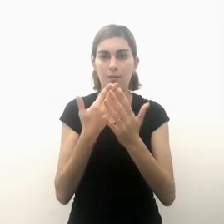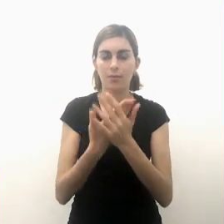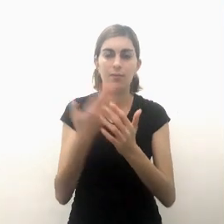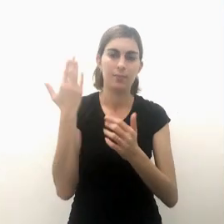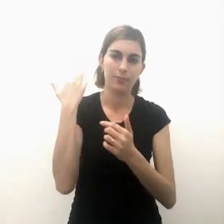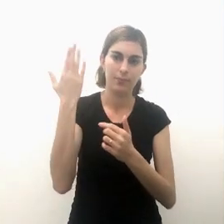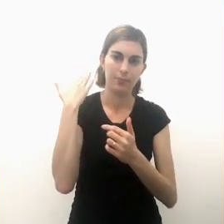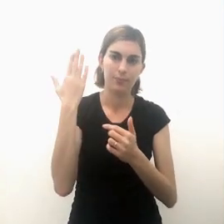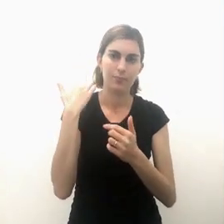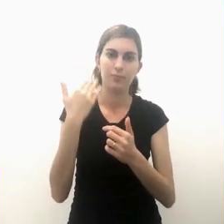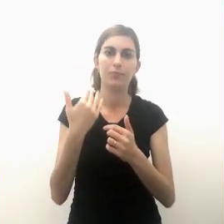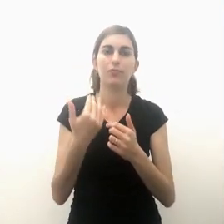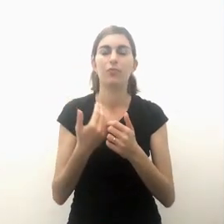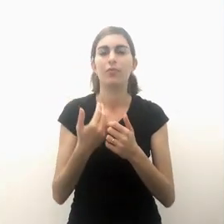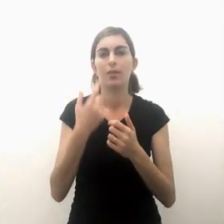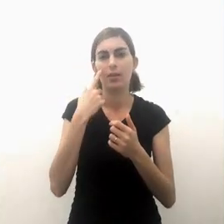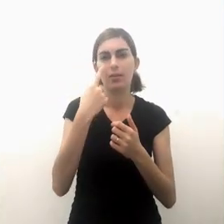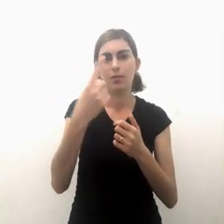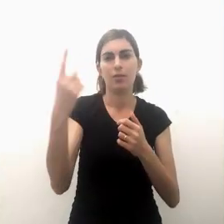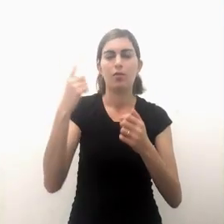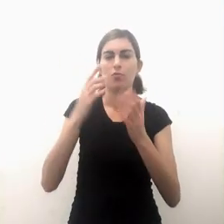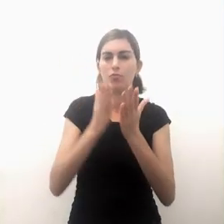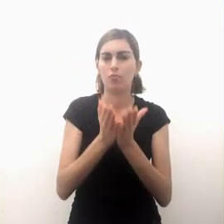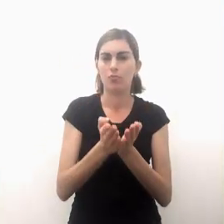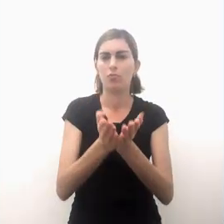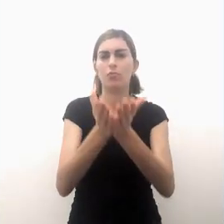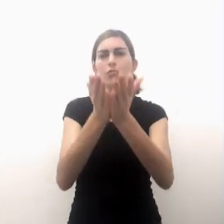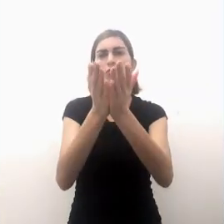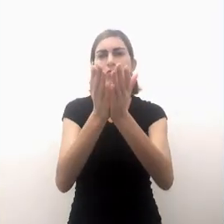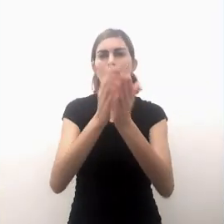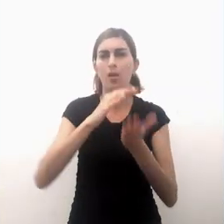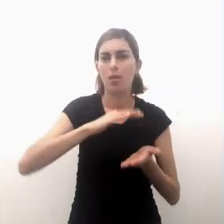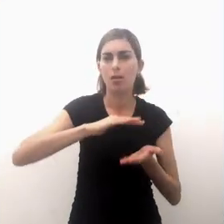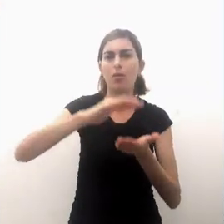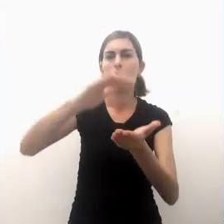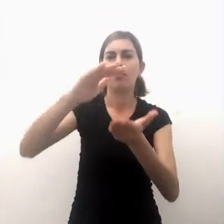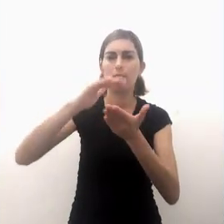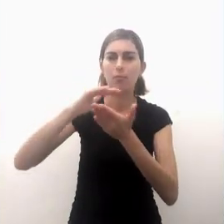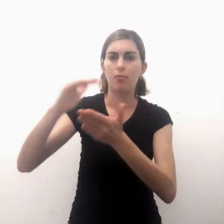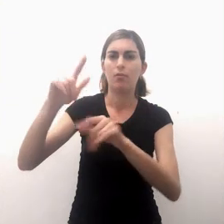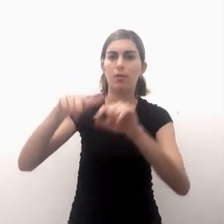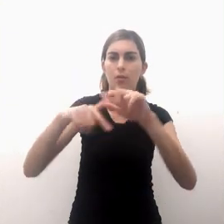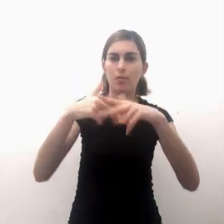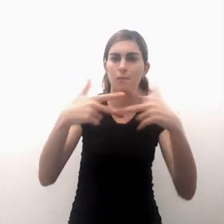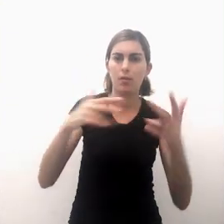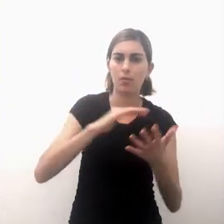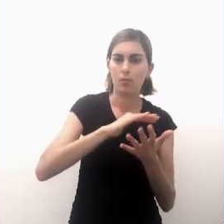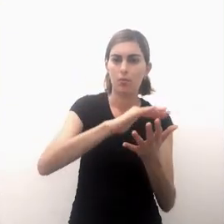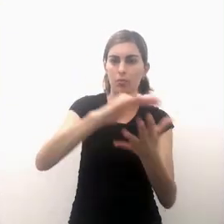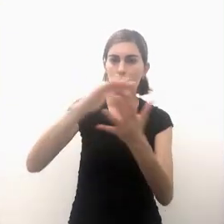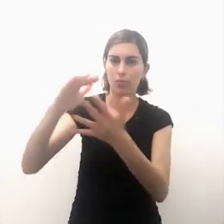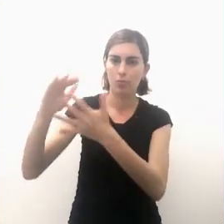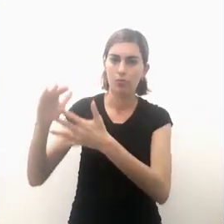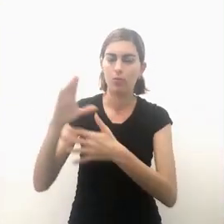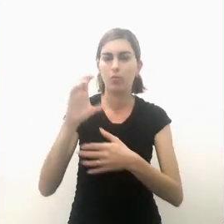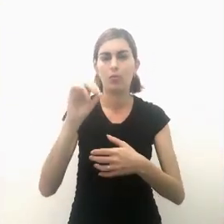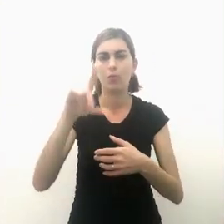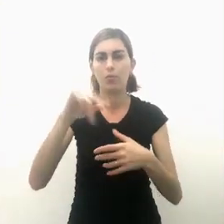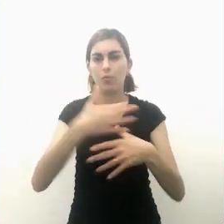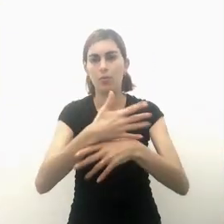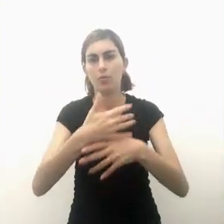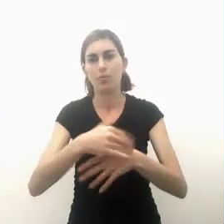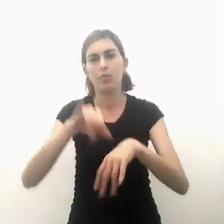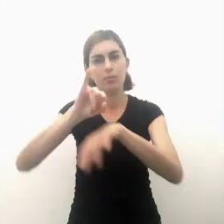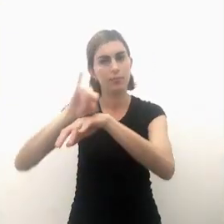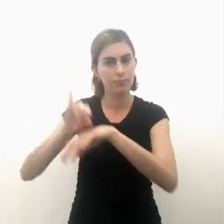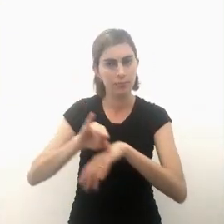passadas sobre os naus, né, aquelas embarcações que levavam as mercadorias das colônias para as